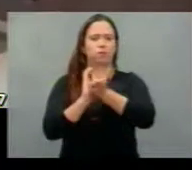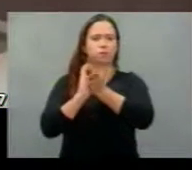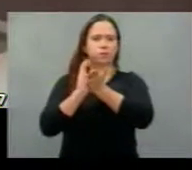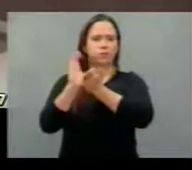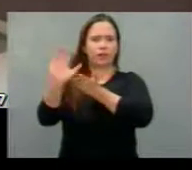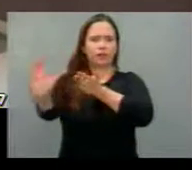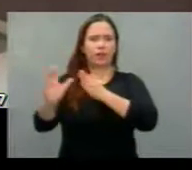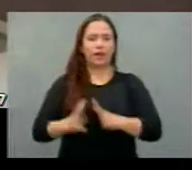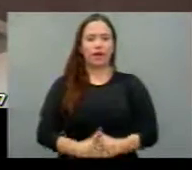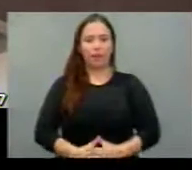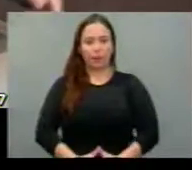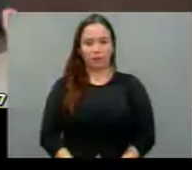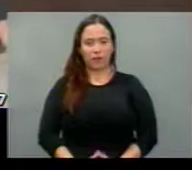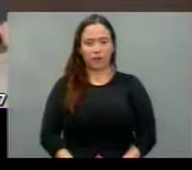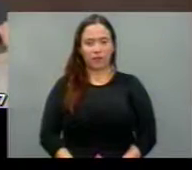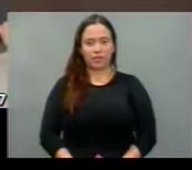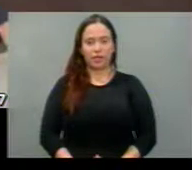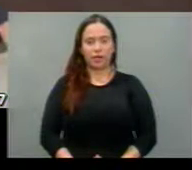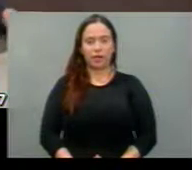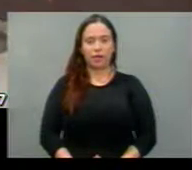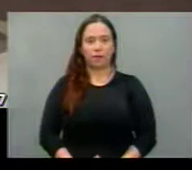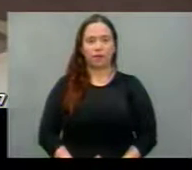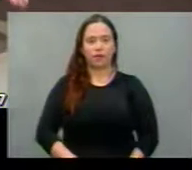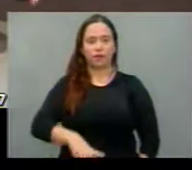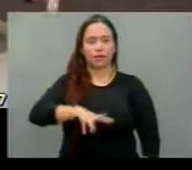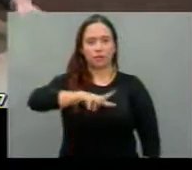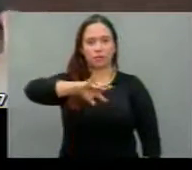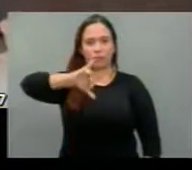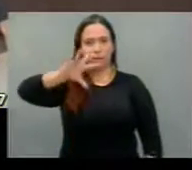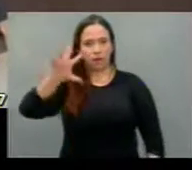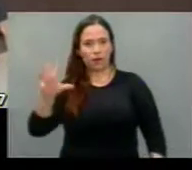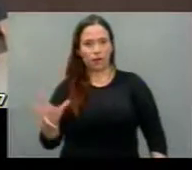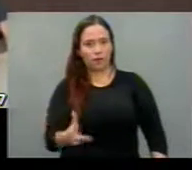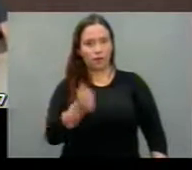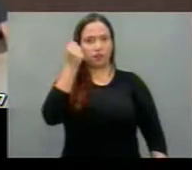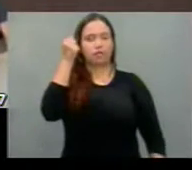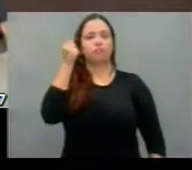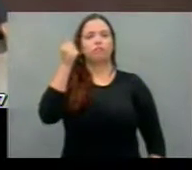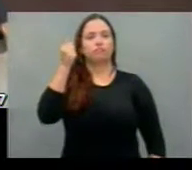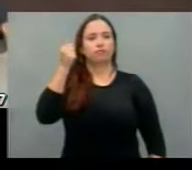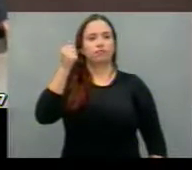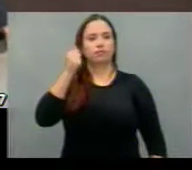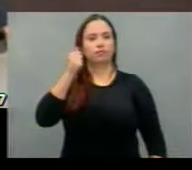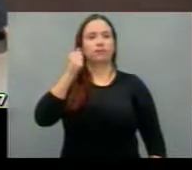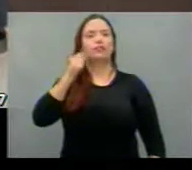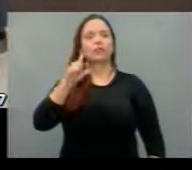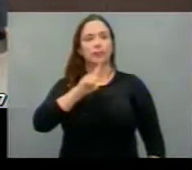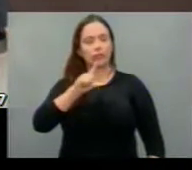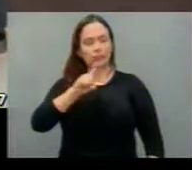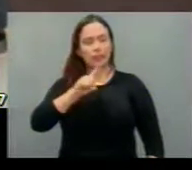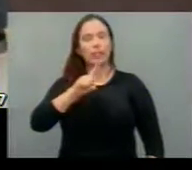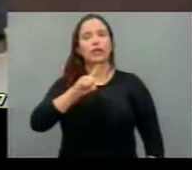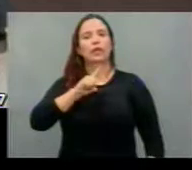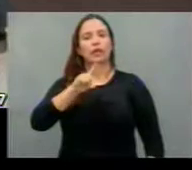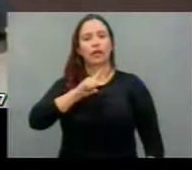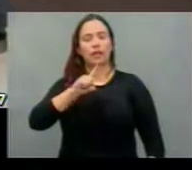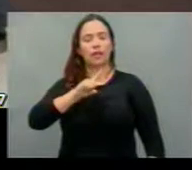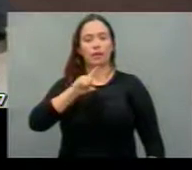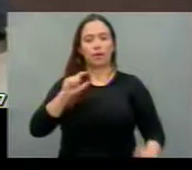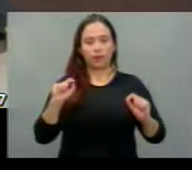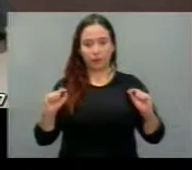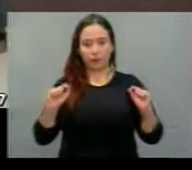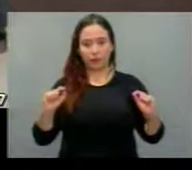E agora, hoje amanhecemos com mais uma operação à